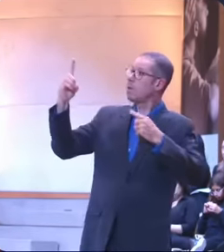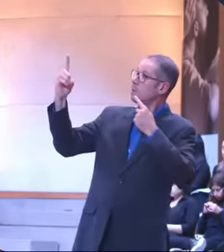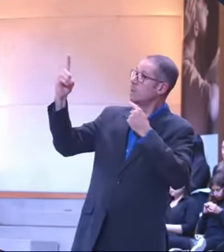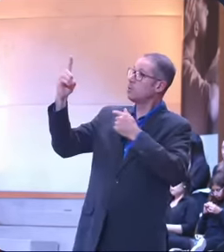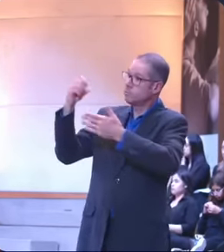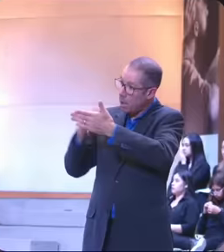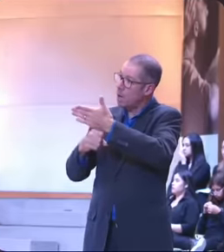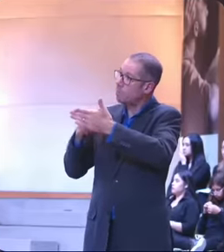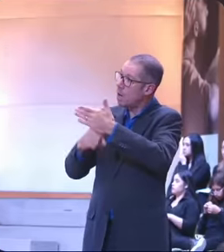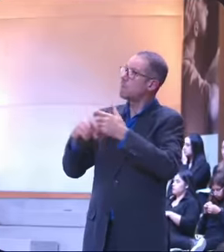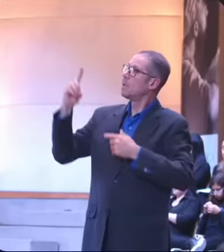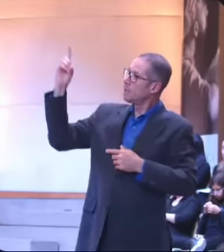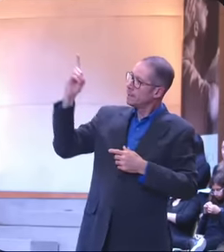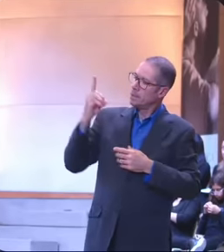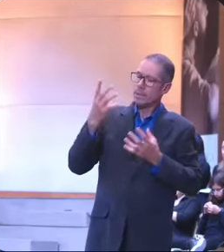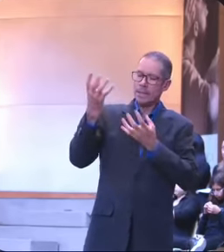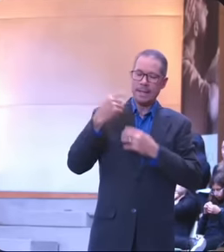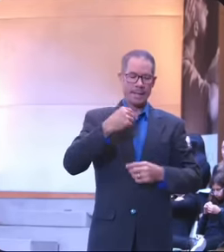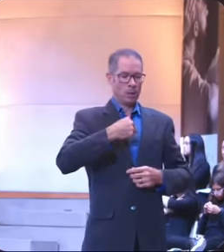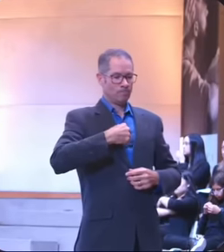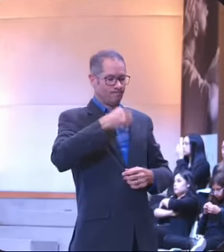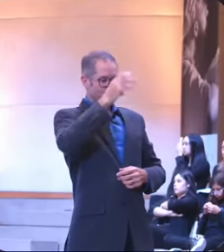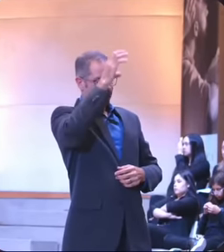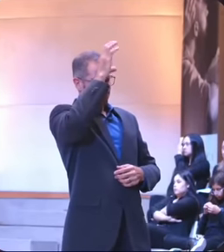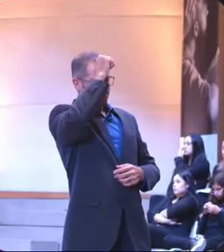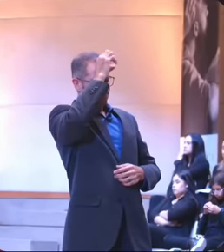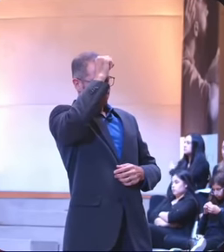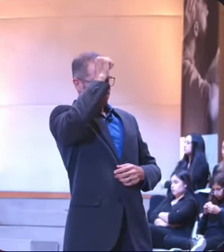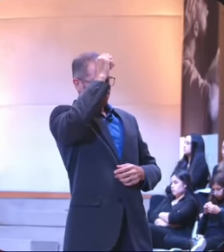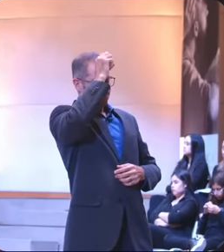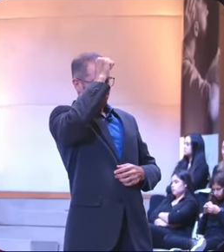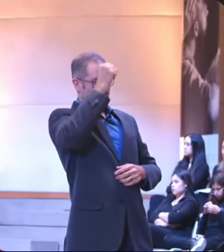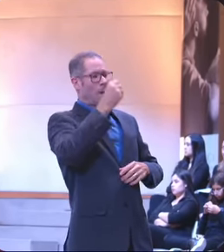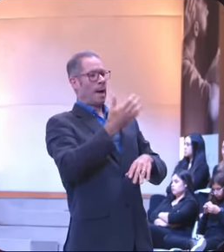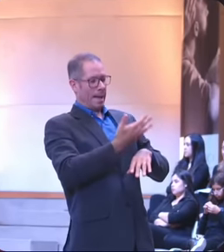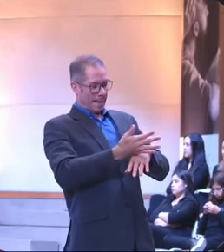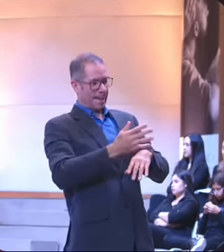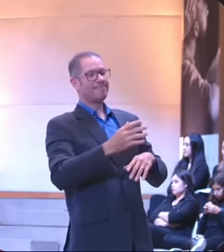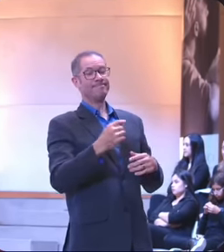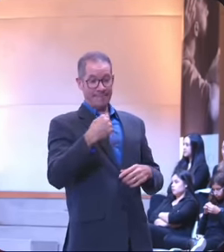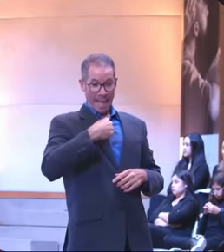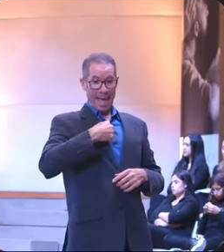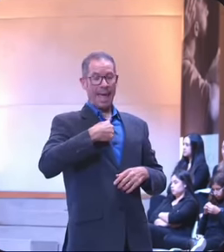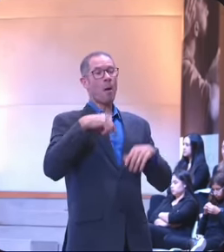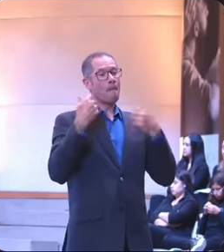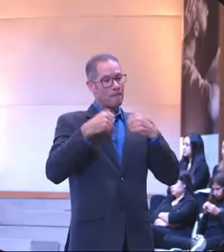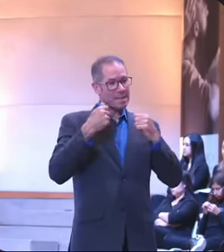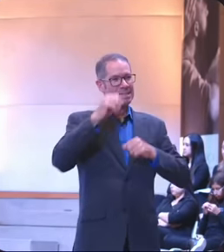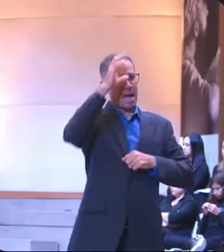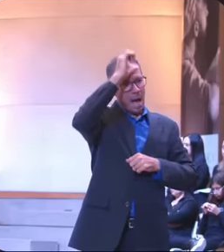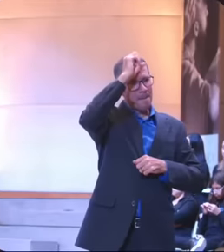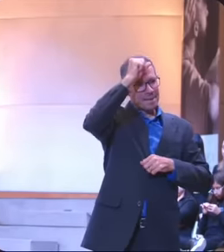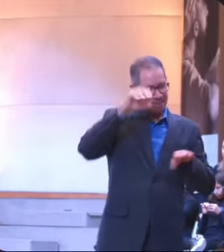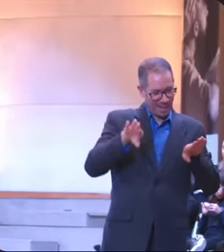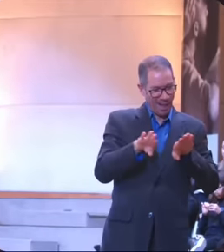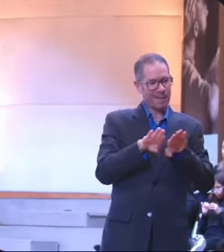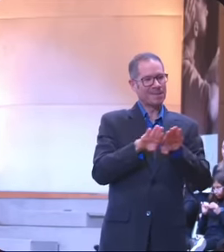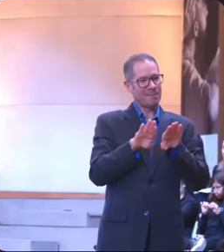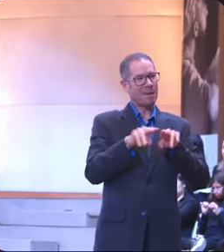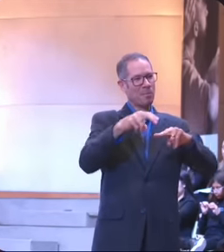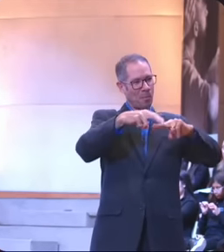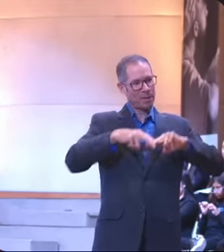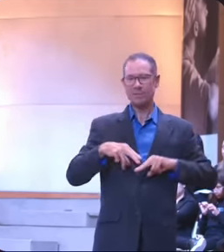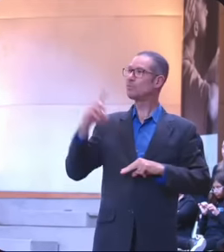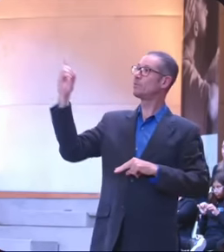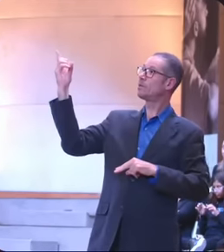E de alguma maneira Deus queria que eu aprendesse essa lição. Eu precisava aprender também. Por isso que